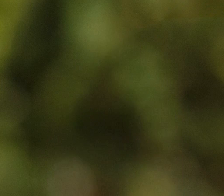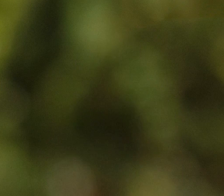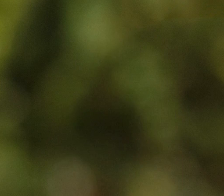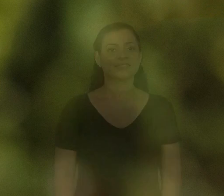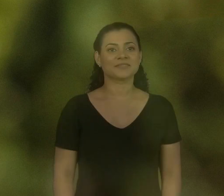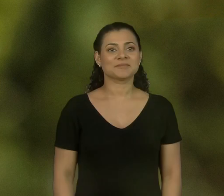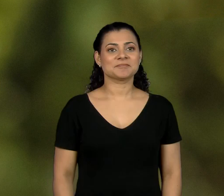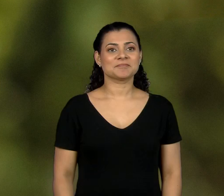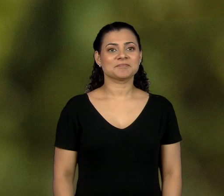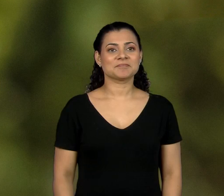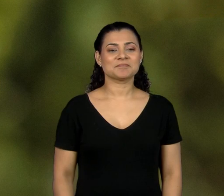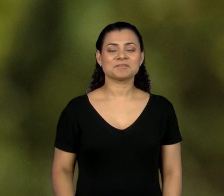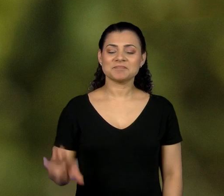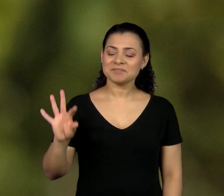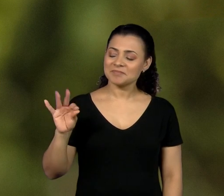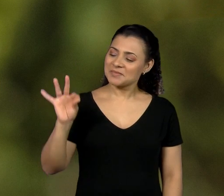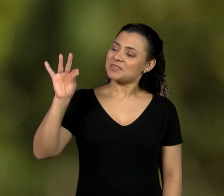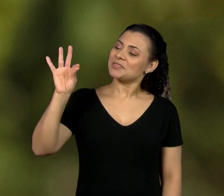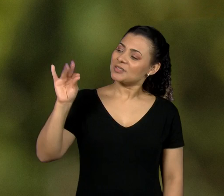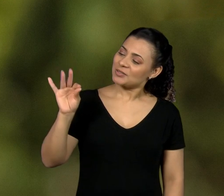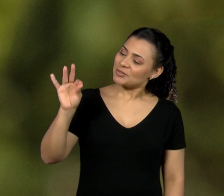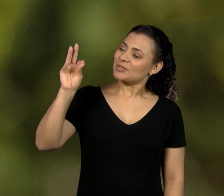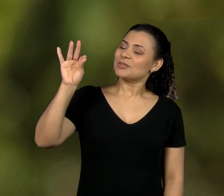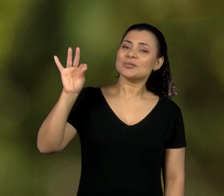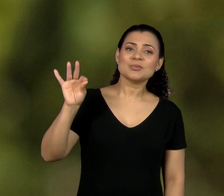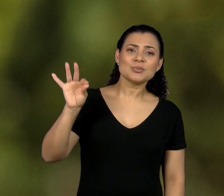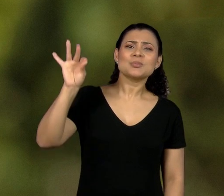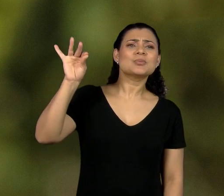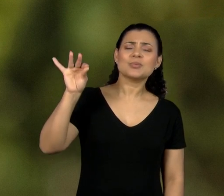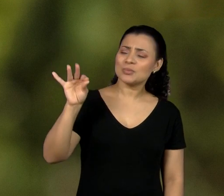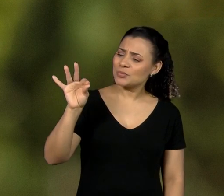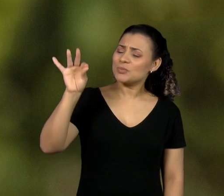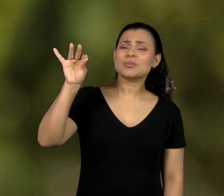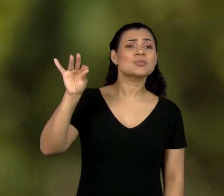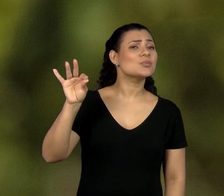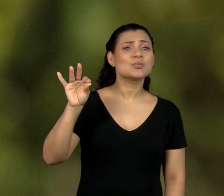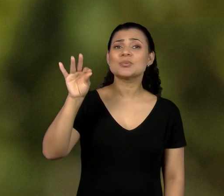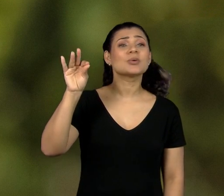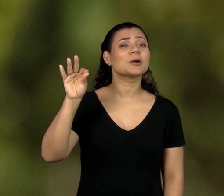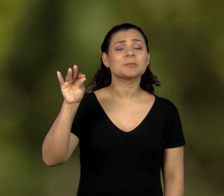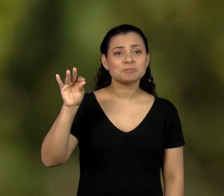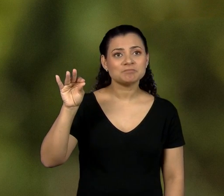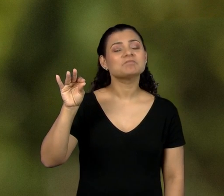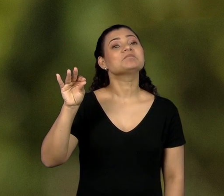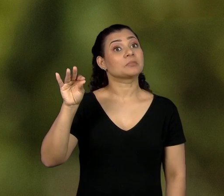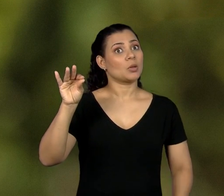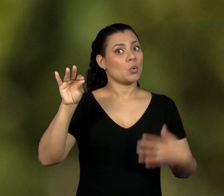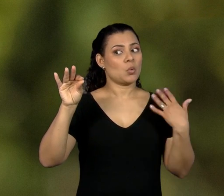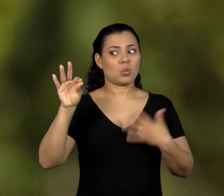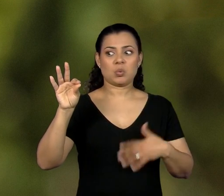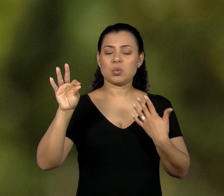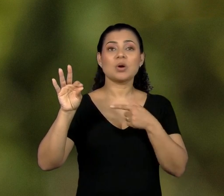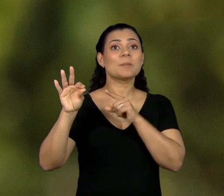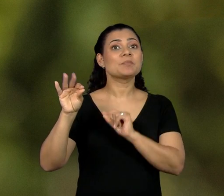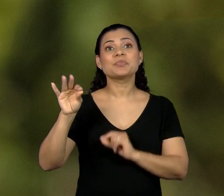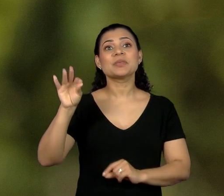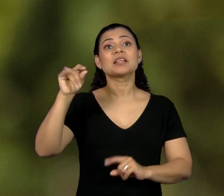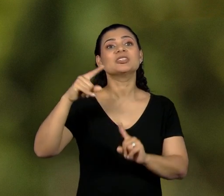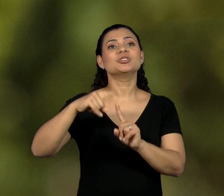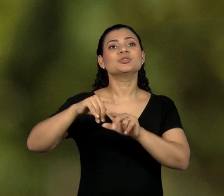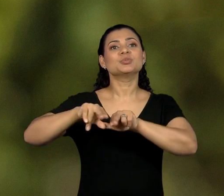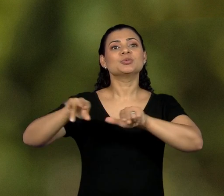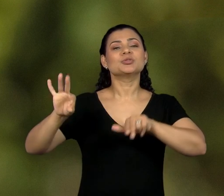O canto nessa frequência ultrassônica rara pode indicar uma vantagem competitiva para a espécie de